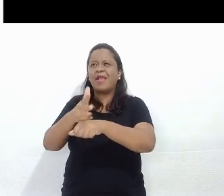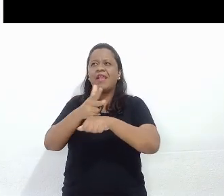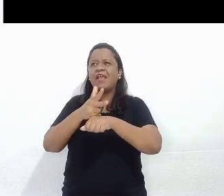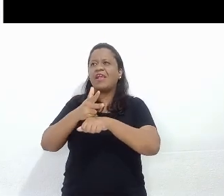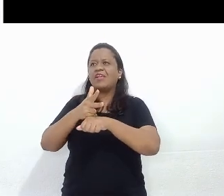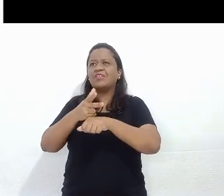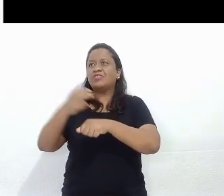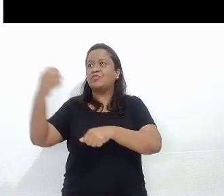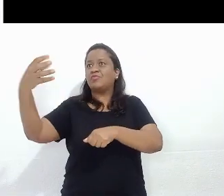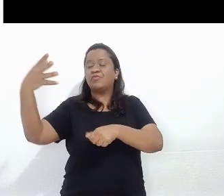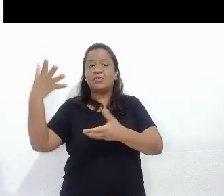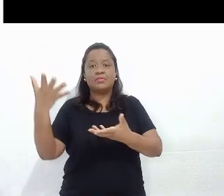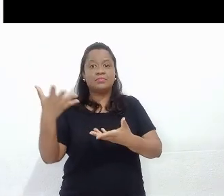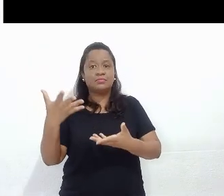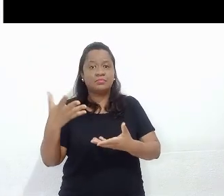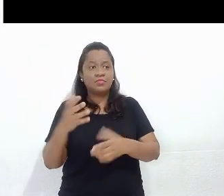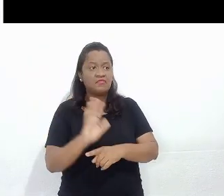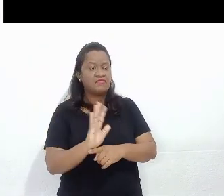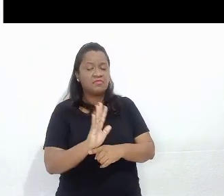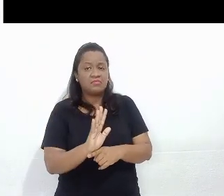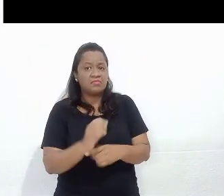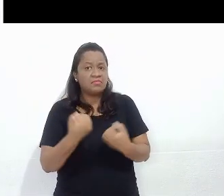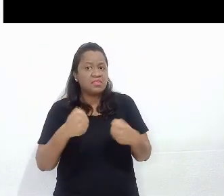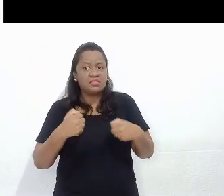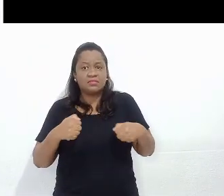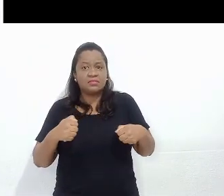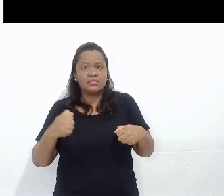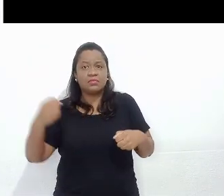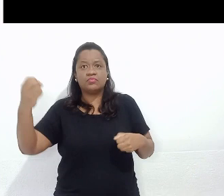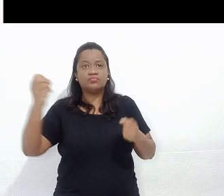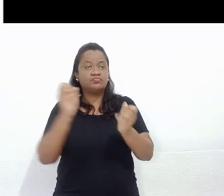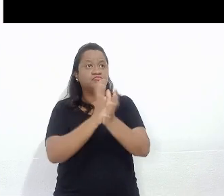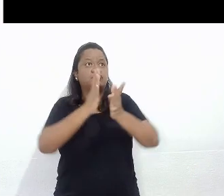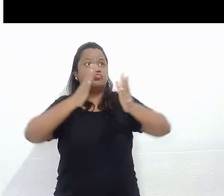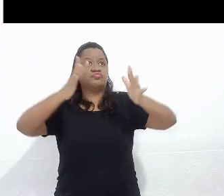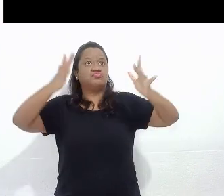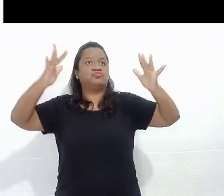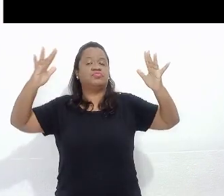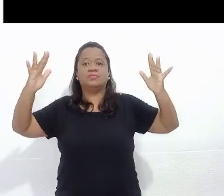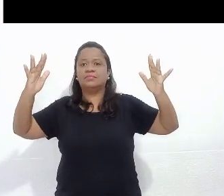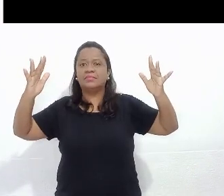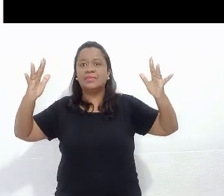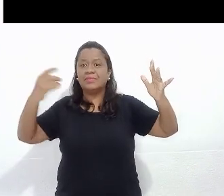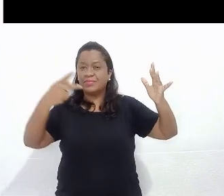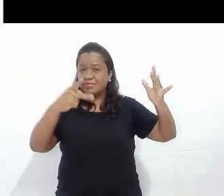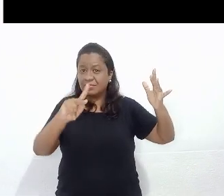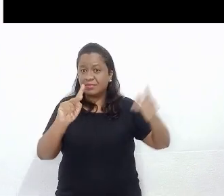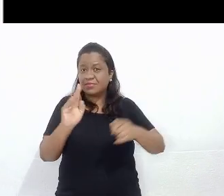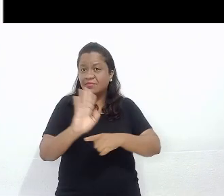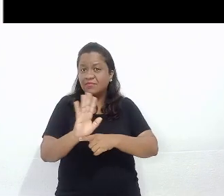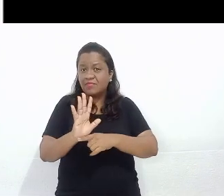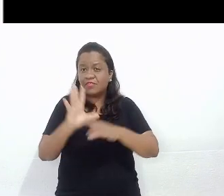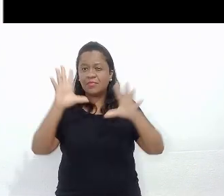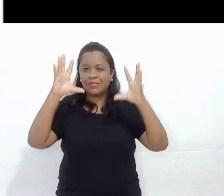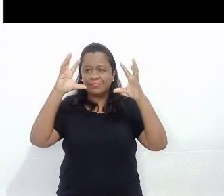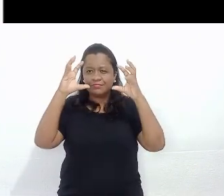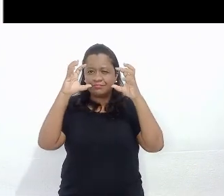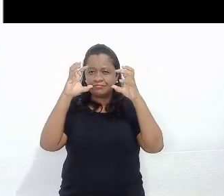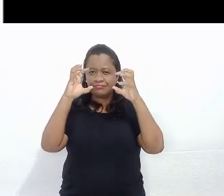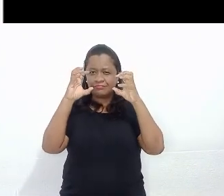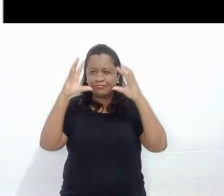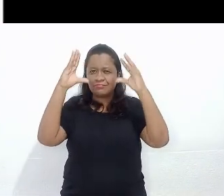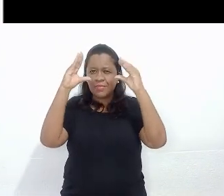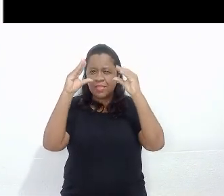o seu filme não interessa que seja um filme luminoso. Se o seu filme é um filme mais dark, né? Um filme mais pesado, é